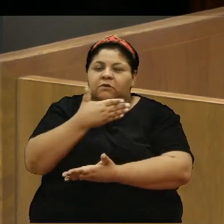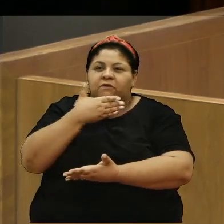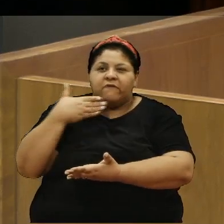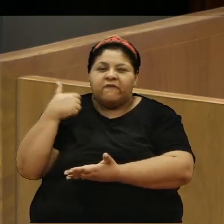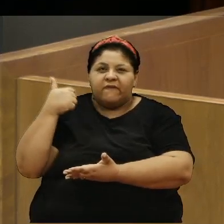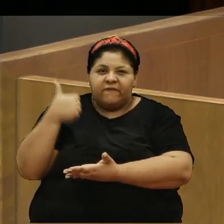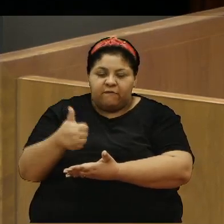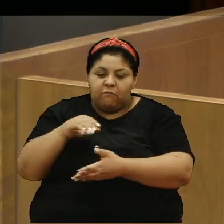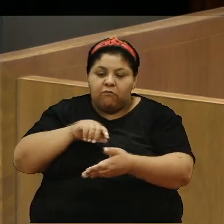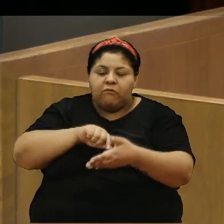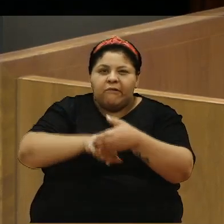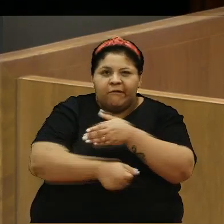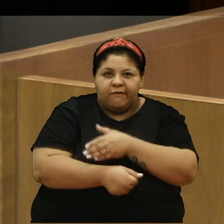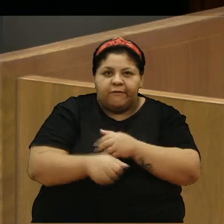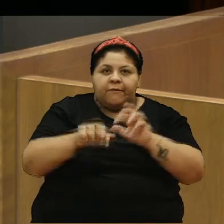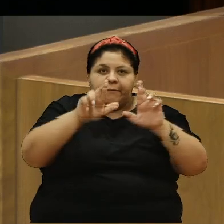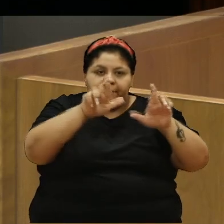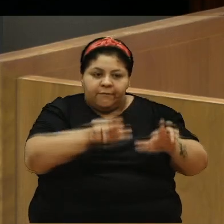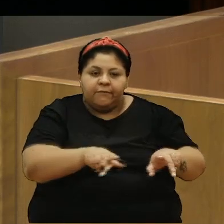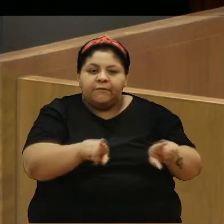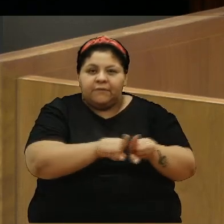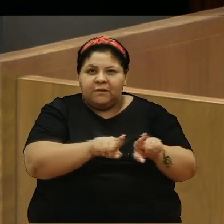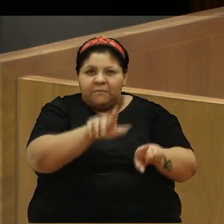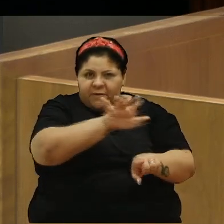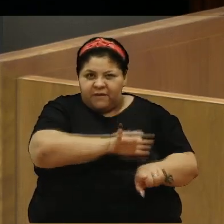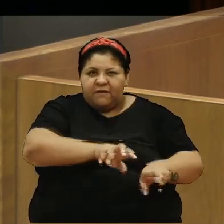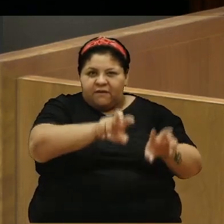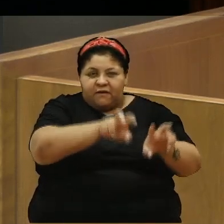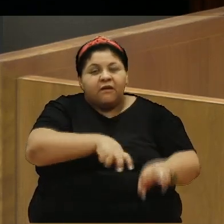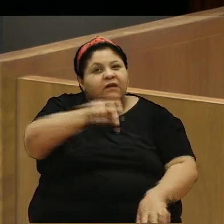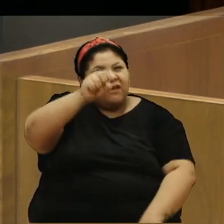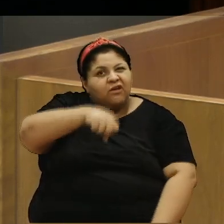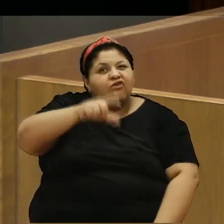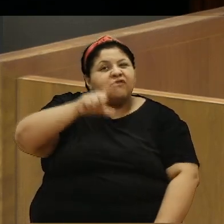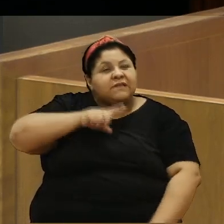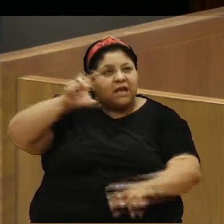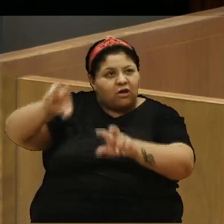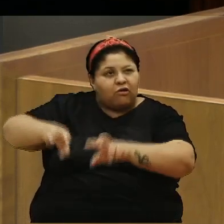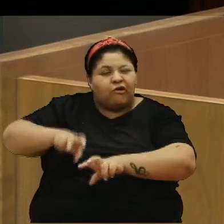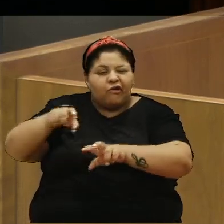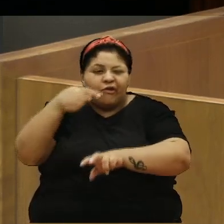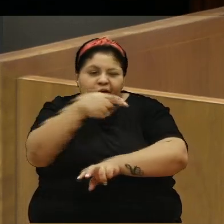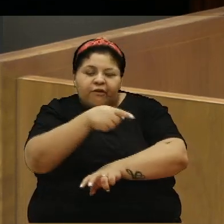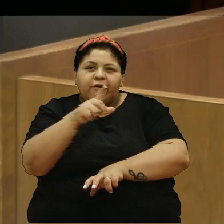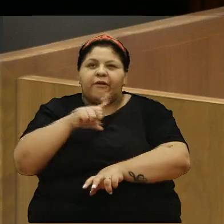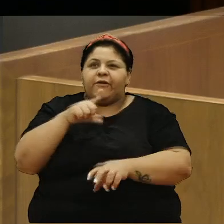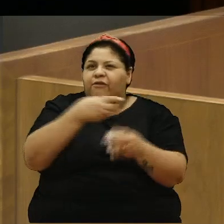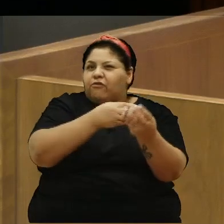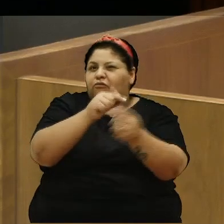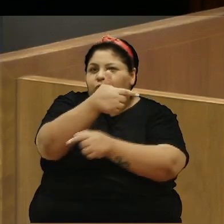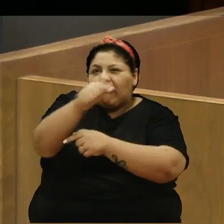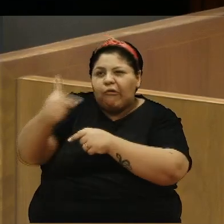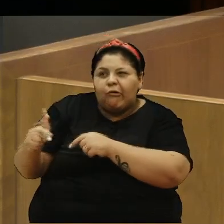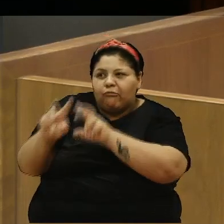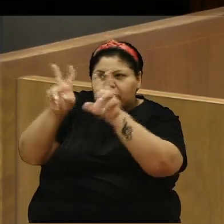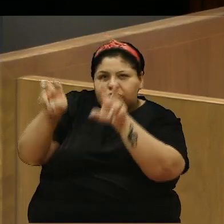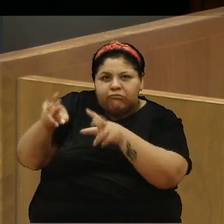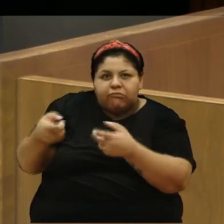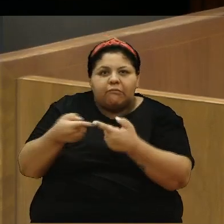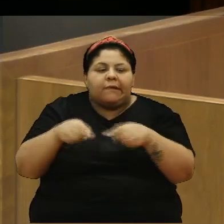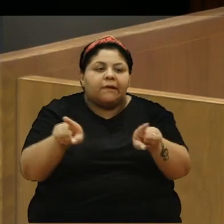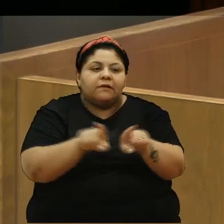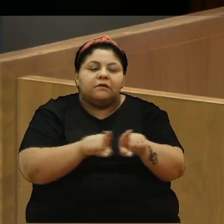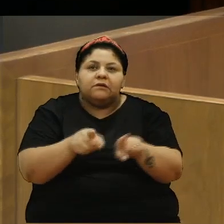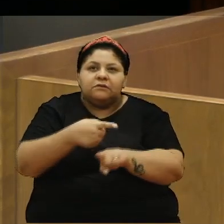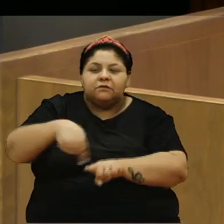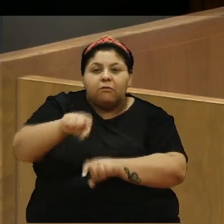investir na nossa região, além do fator agrícola. Sim, a gente tem agricultura lá, a gente tem muitas outras coisas lá, mas também